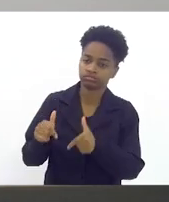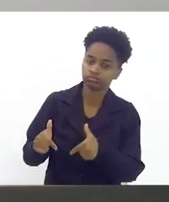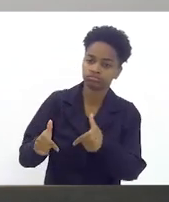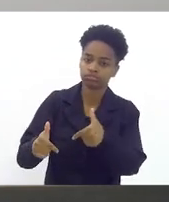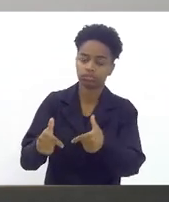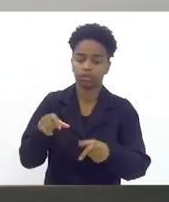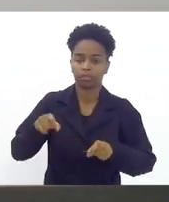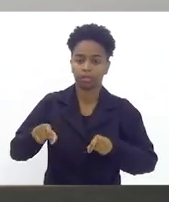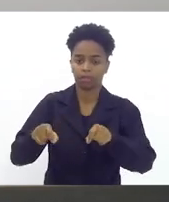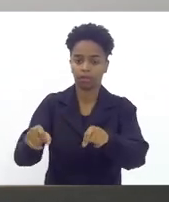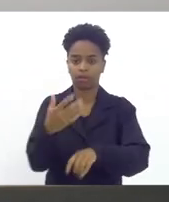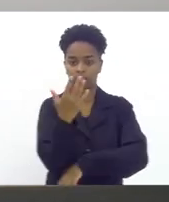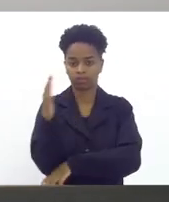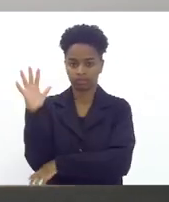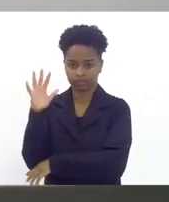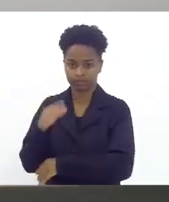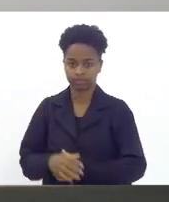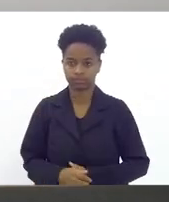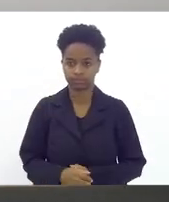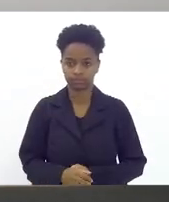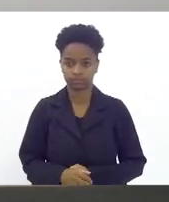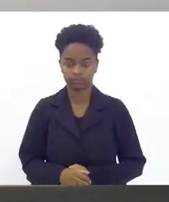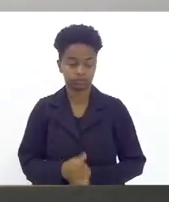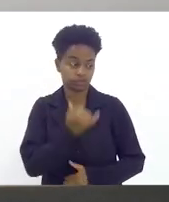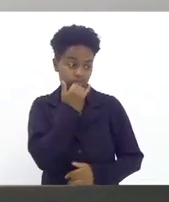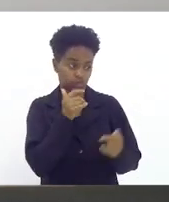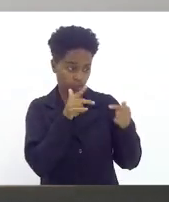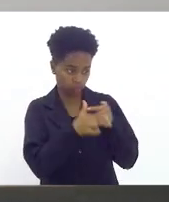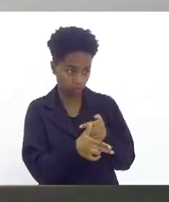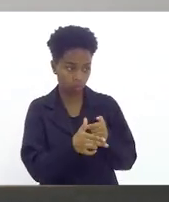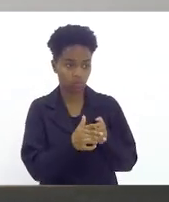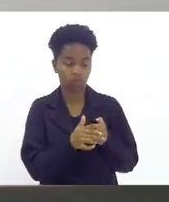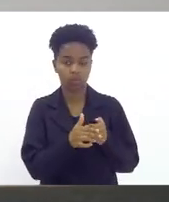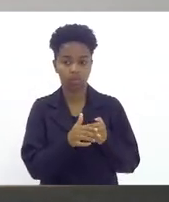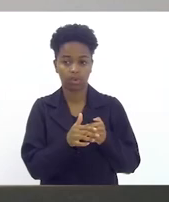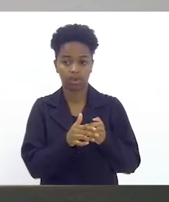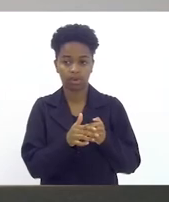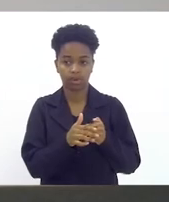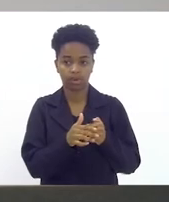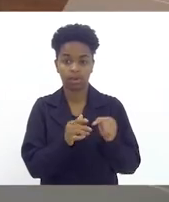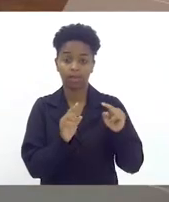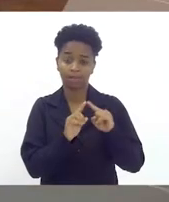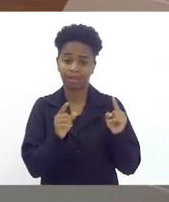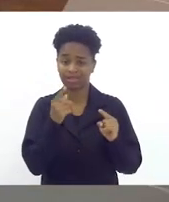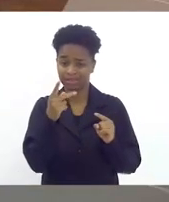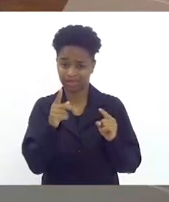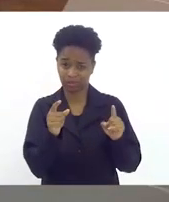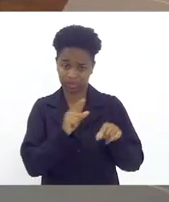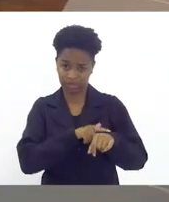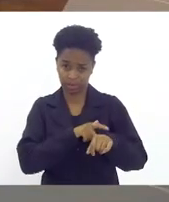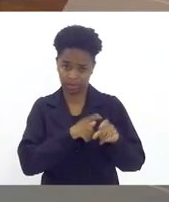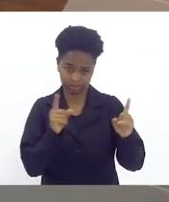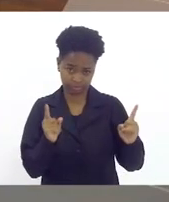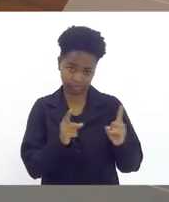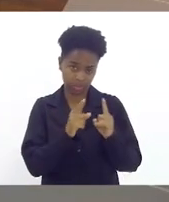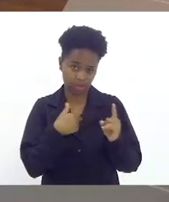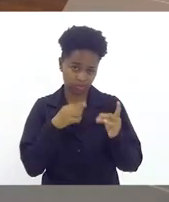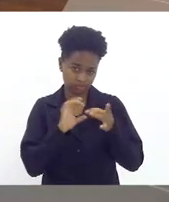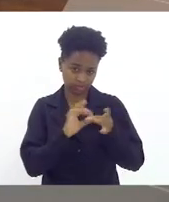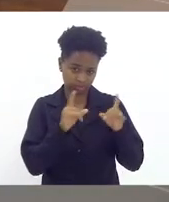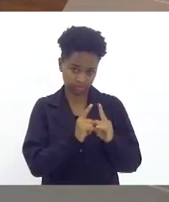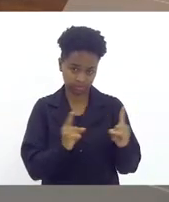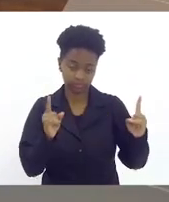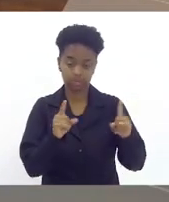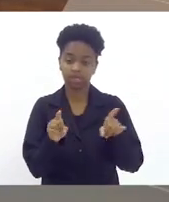da Restauração Florestal sobre a questão de interromper vai descontar aqui do teu tempo não só para lembrar em vista